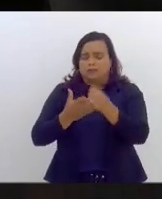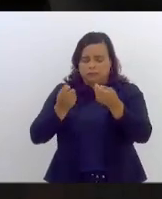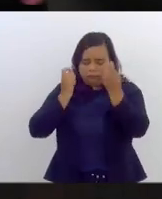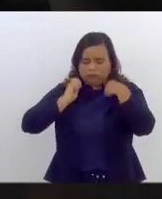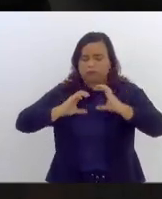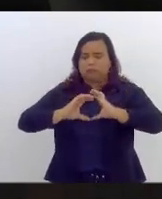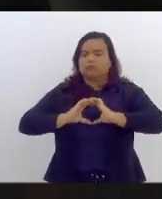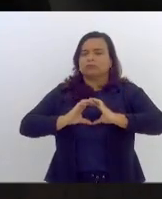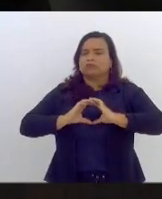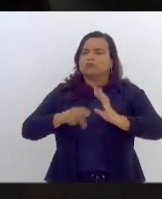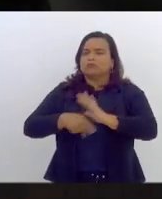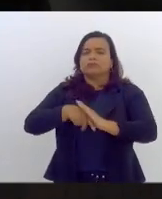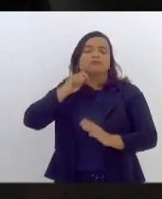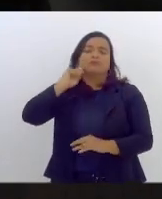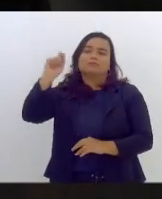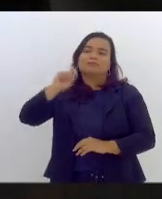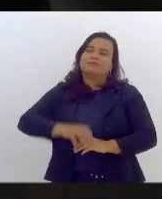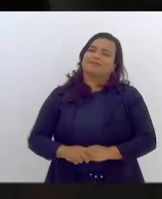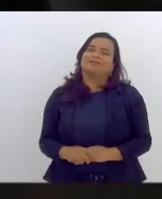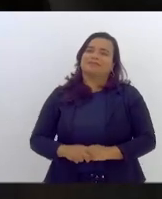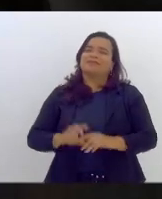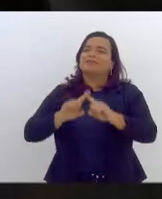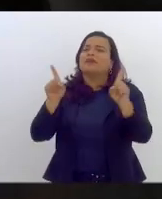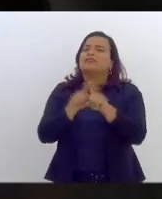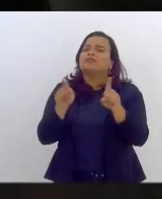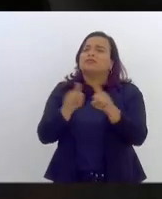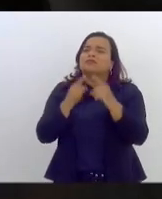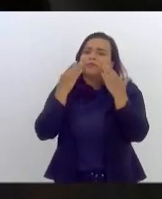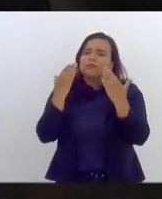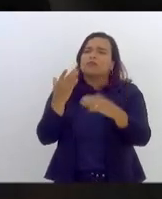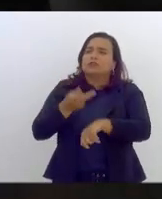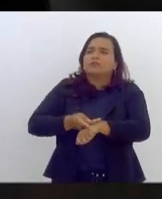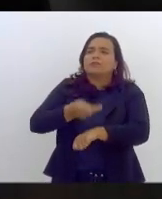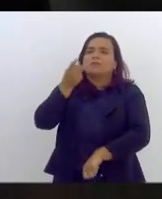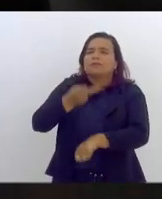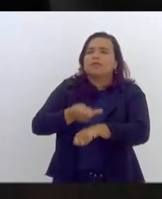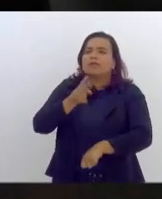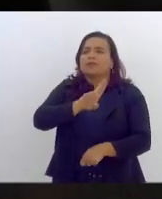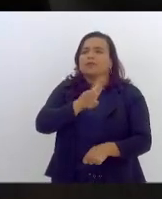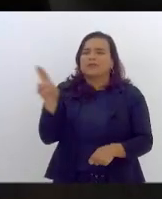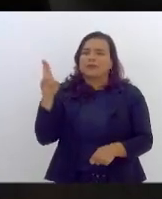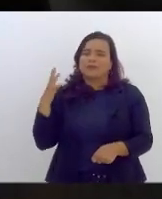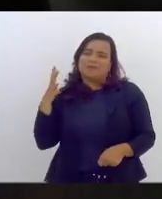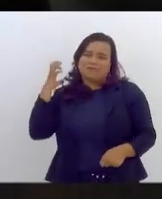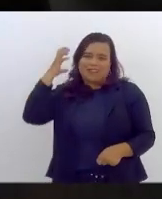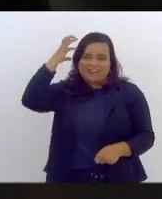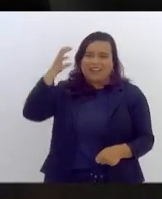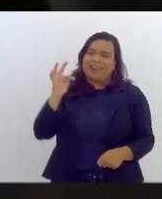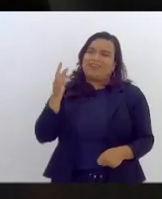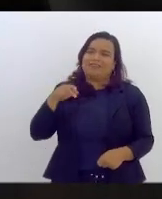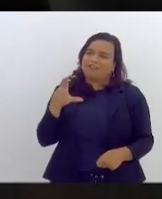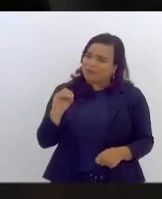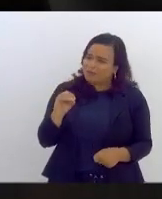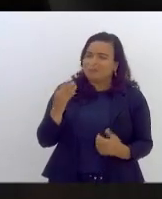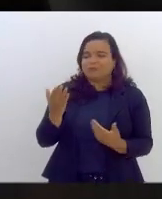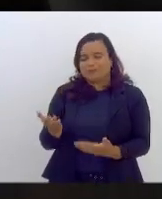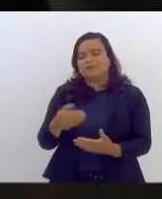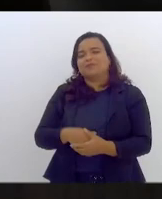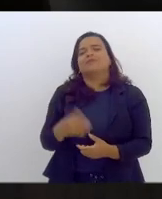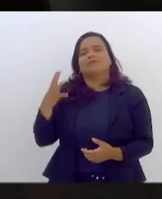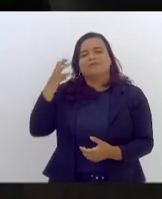Tiradentes, mas que lastreia também um prêmio com o nome de Marielle Franco, que é um nome que